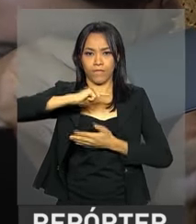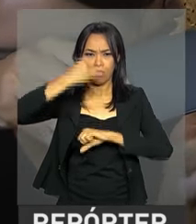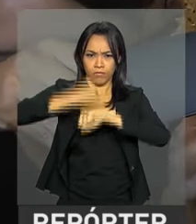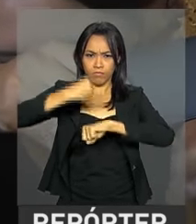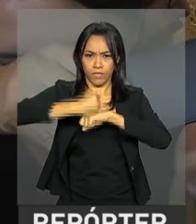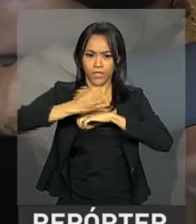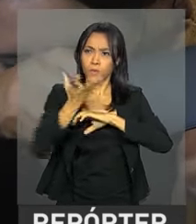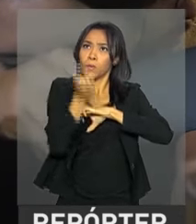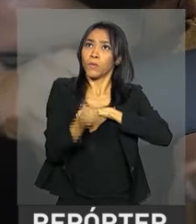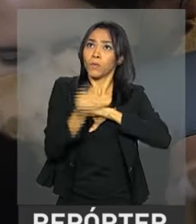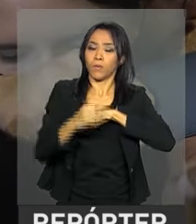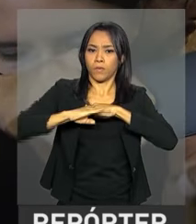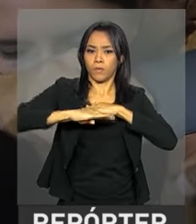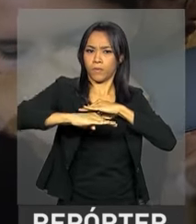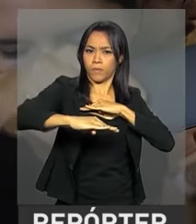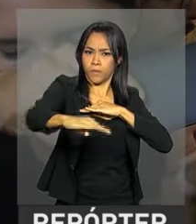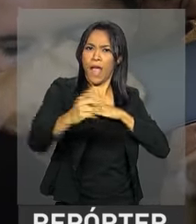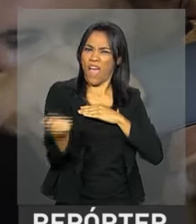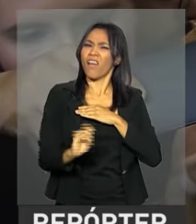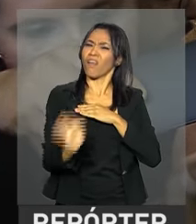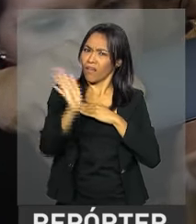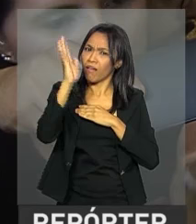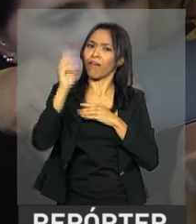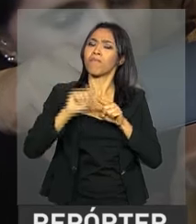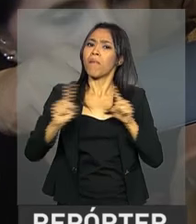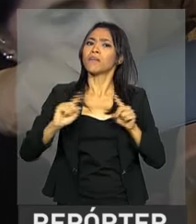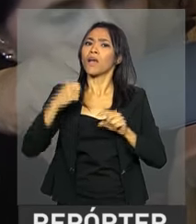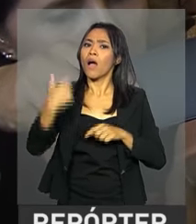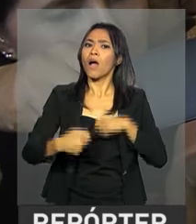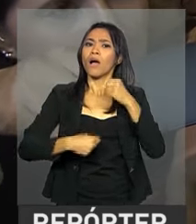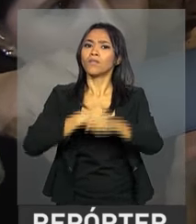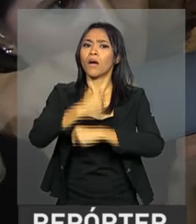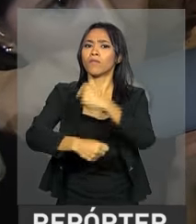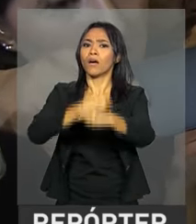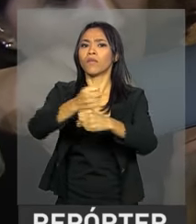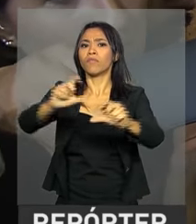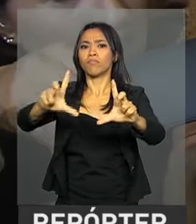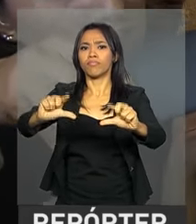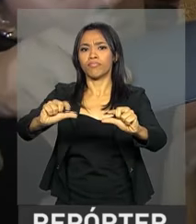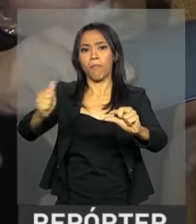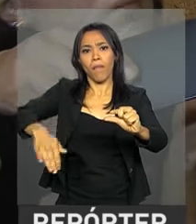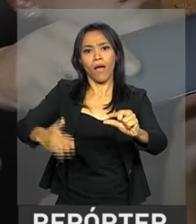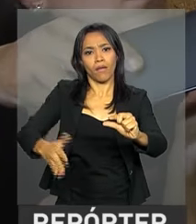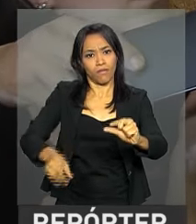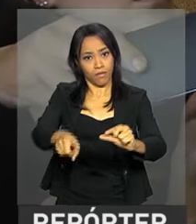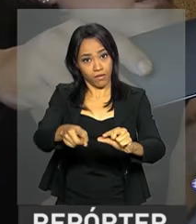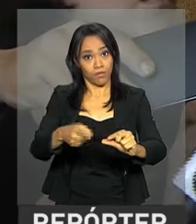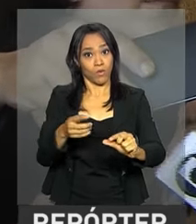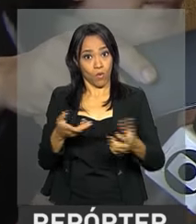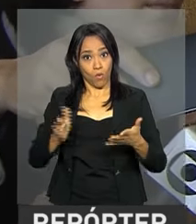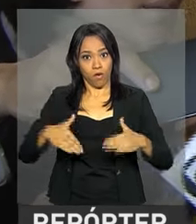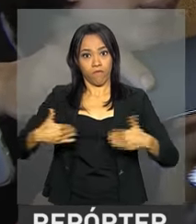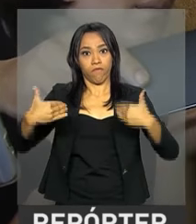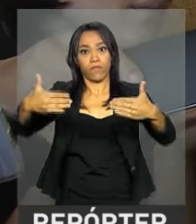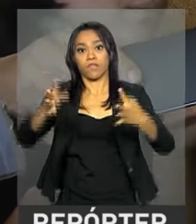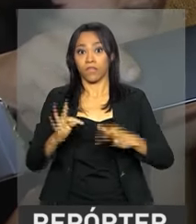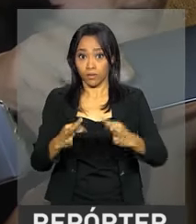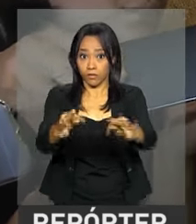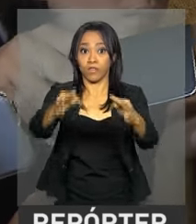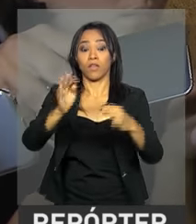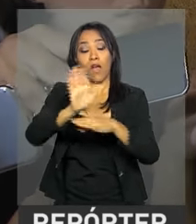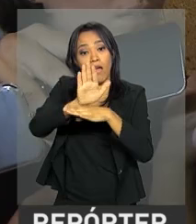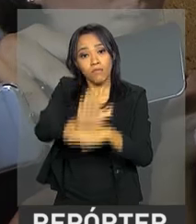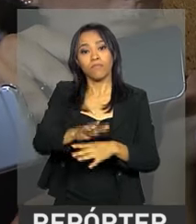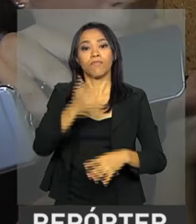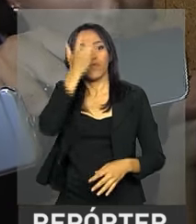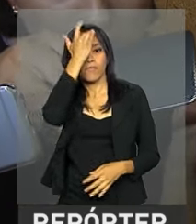um investimento ainda um pouco elevado mas que vem barateando ano a ano com o avanço da tecnologia e para que ele possa crescer numa velocidade ainda maior